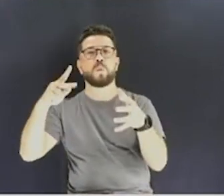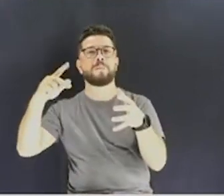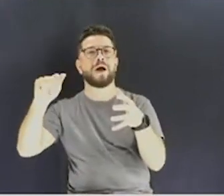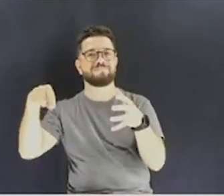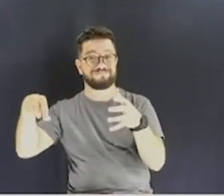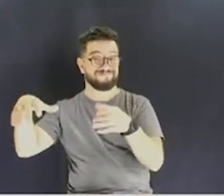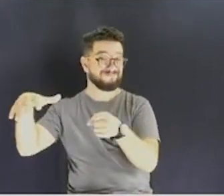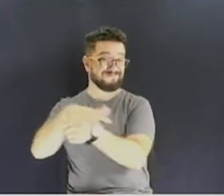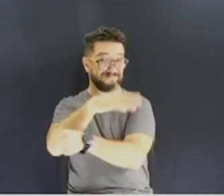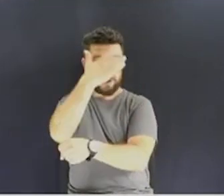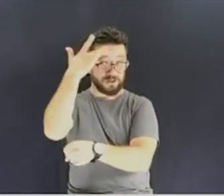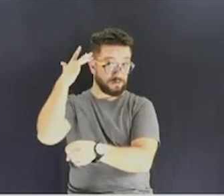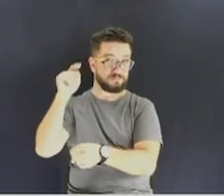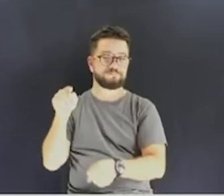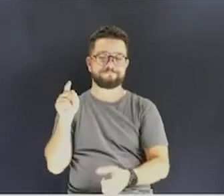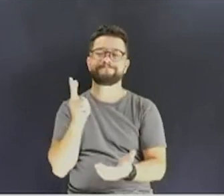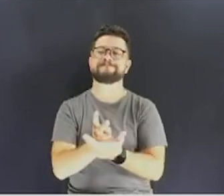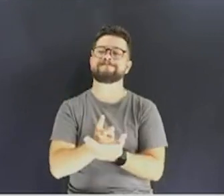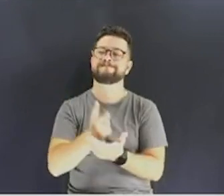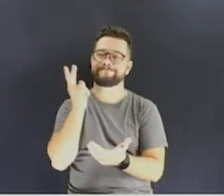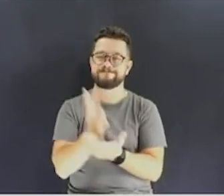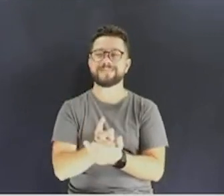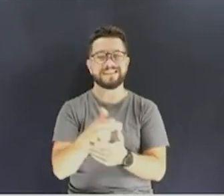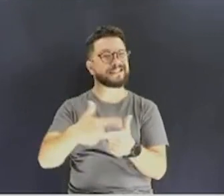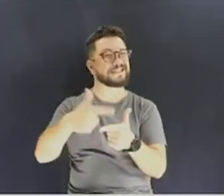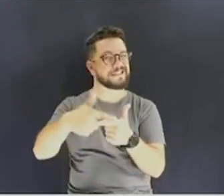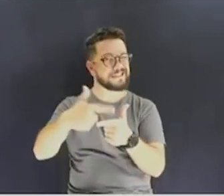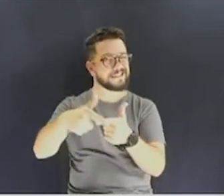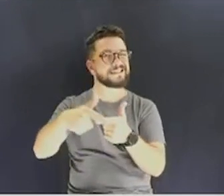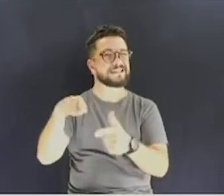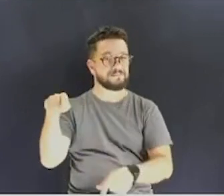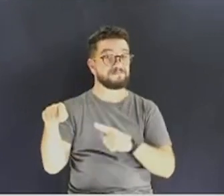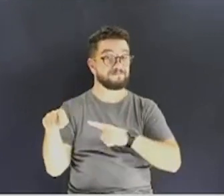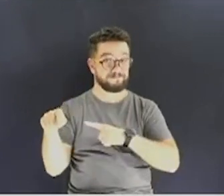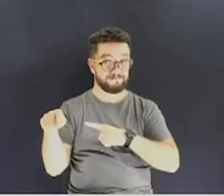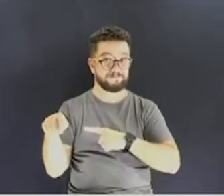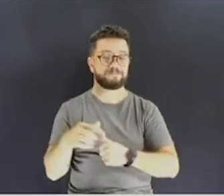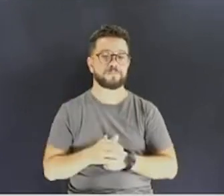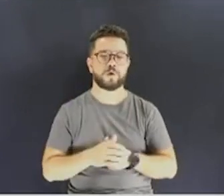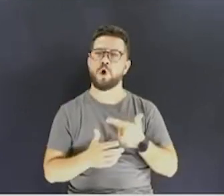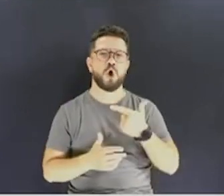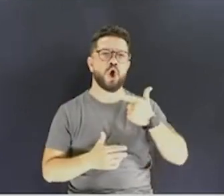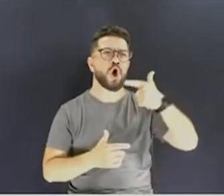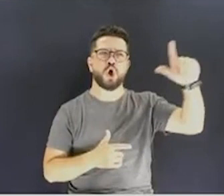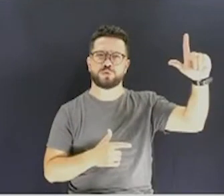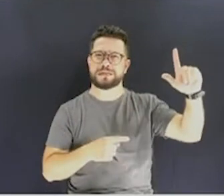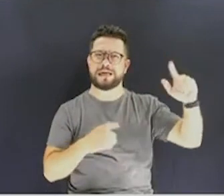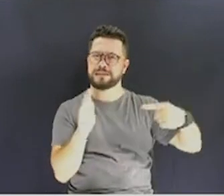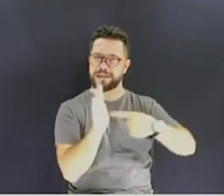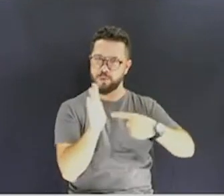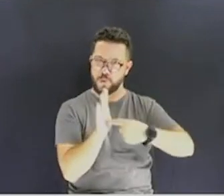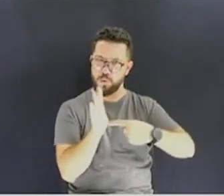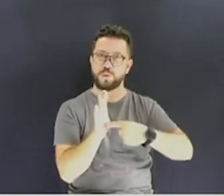tem frequentemente apresentado esse problema com óbitos. Nós temos outras denúncias que têm aparecido na rádio, na